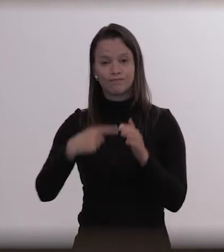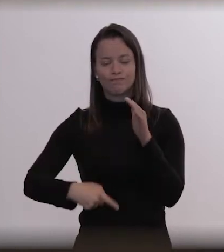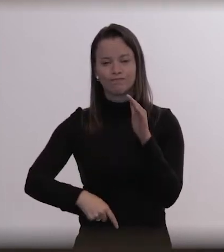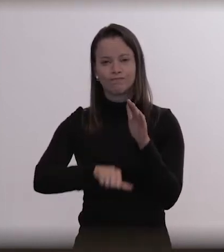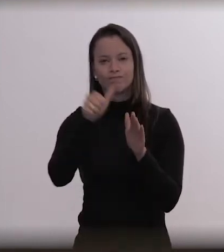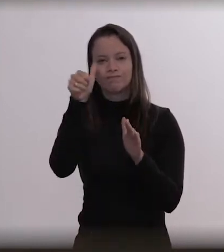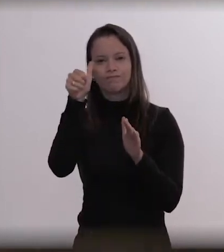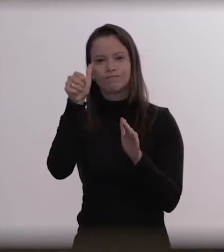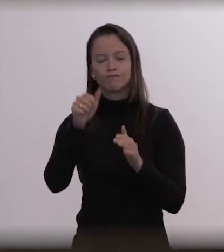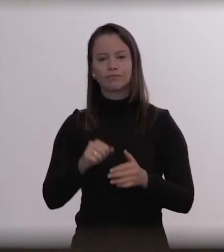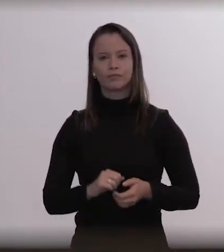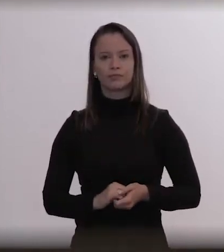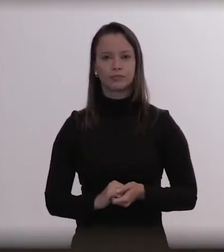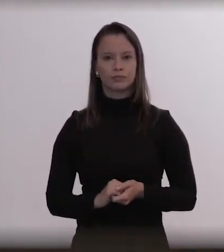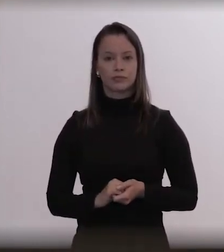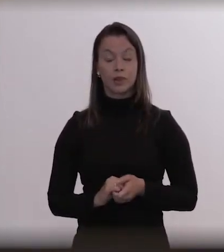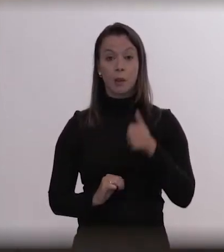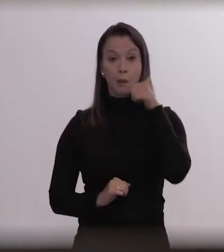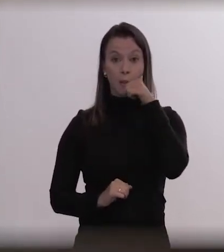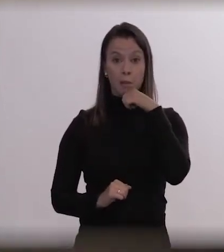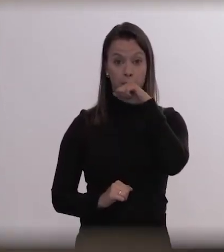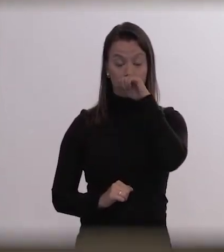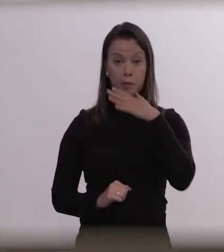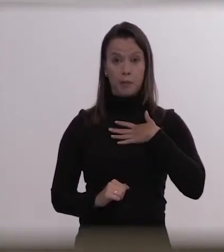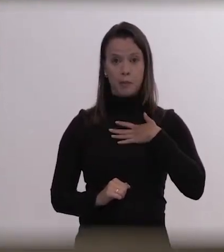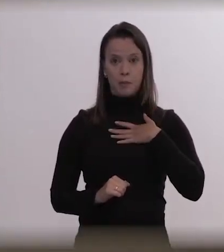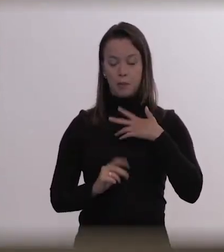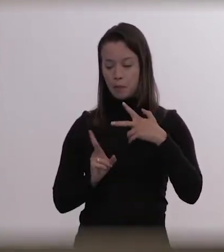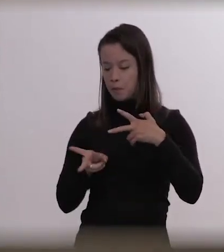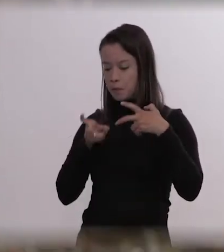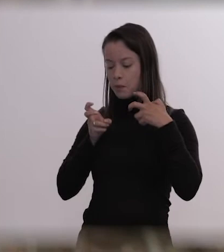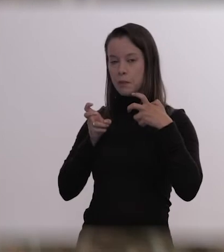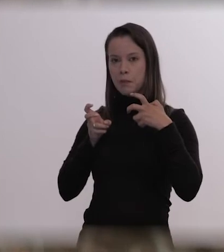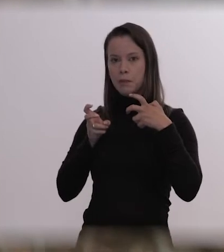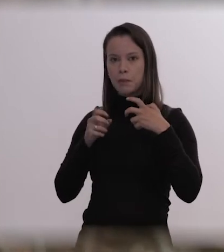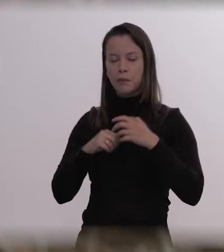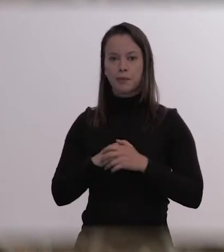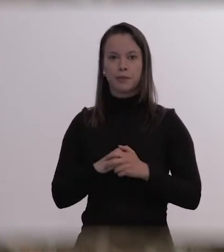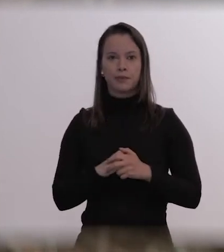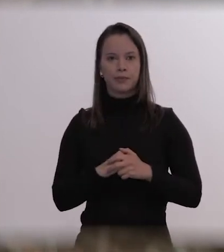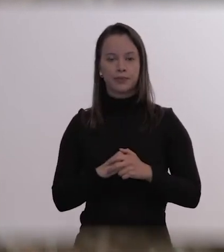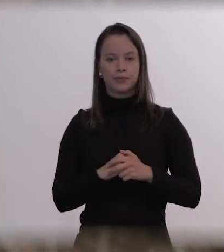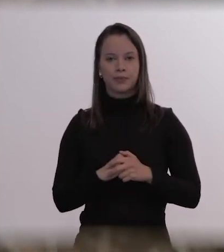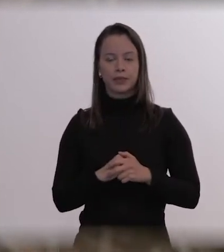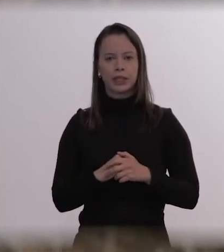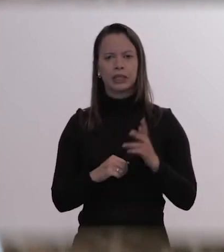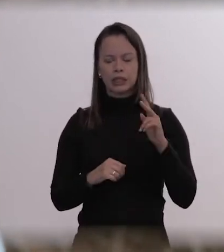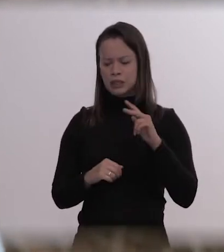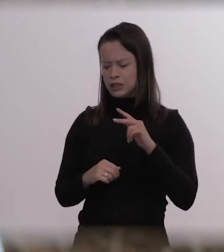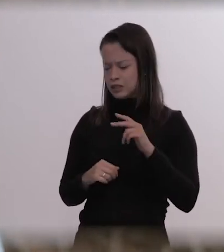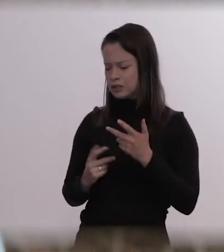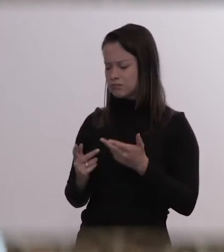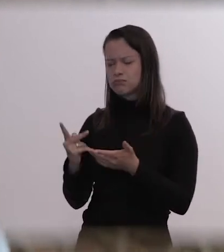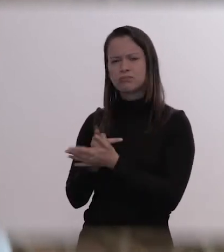vez. Quando a minha mãe percebeu, aí ela viu que tinha alguma